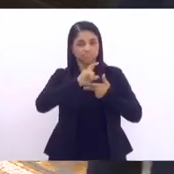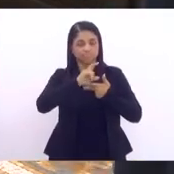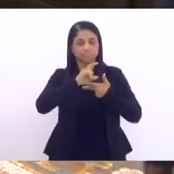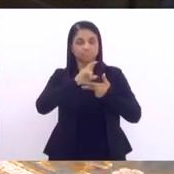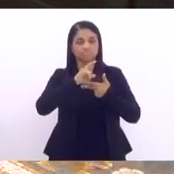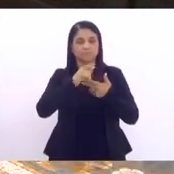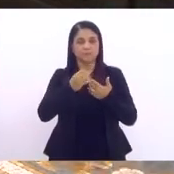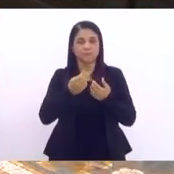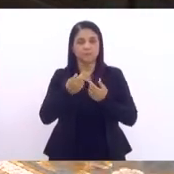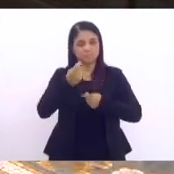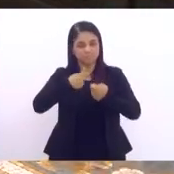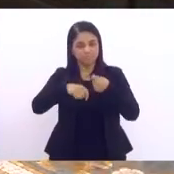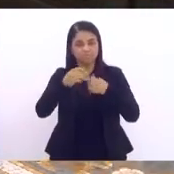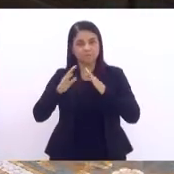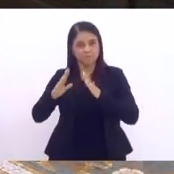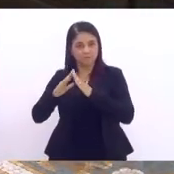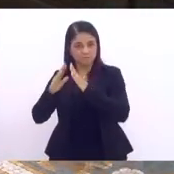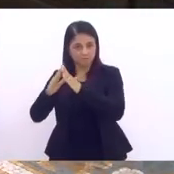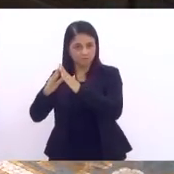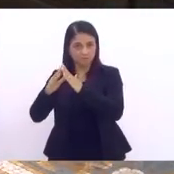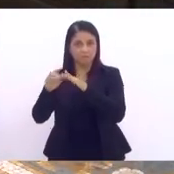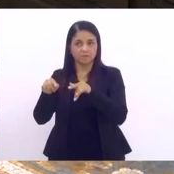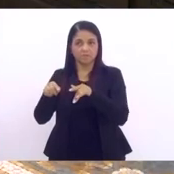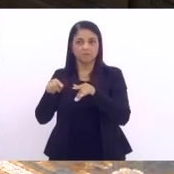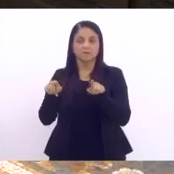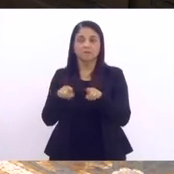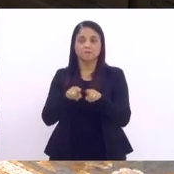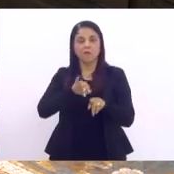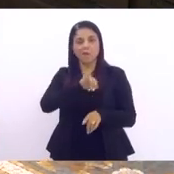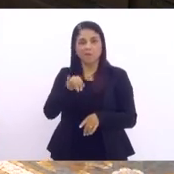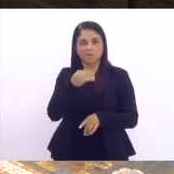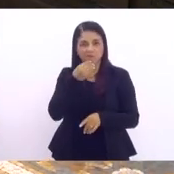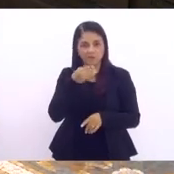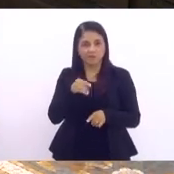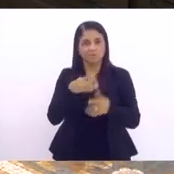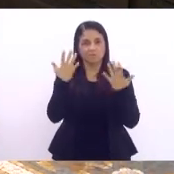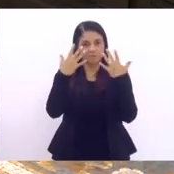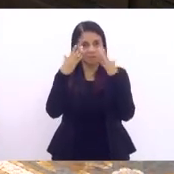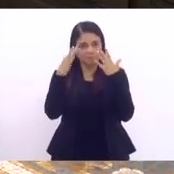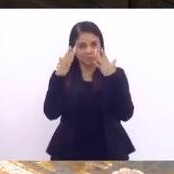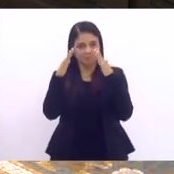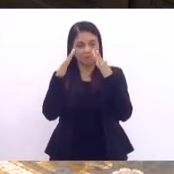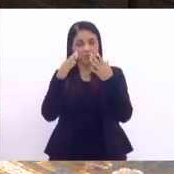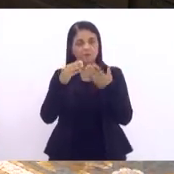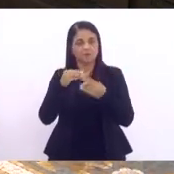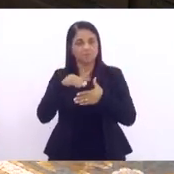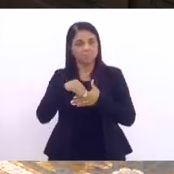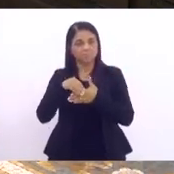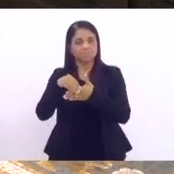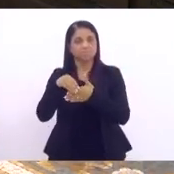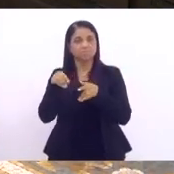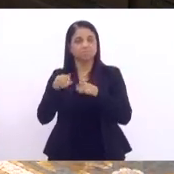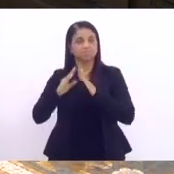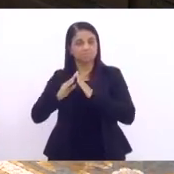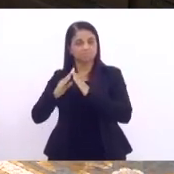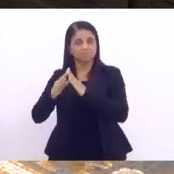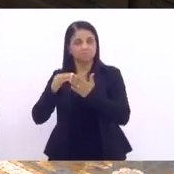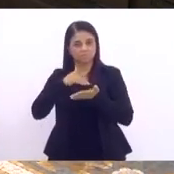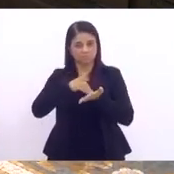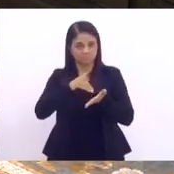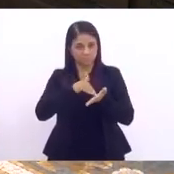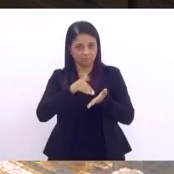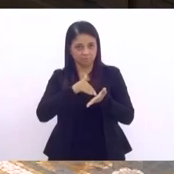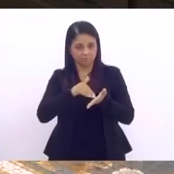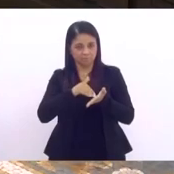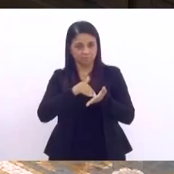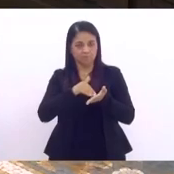e aproveitar o ensejo para parabenizar a condução da Secretaria de Habitação feita pelo deputado Bruno Dauari, que está